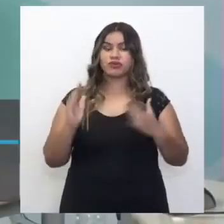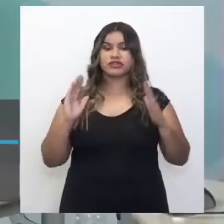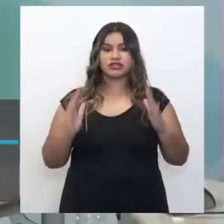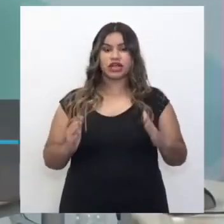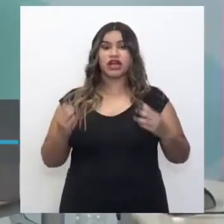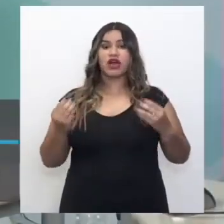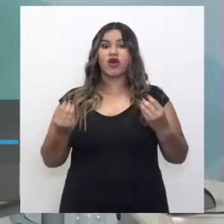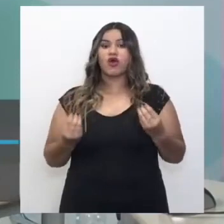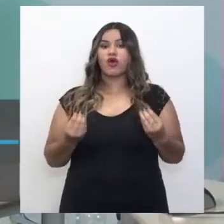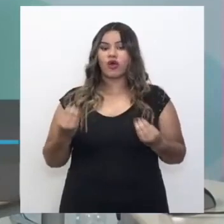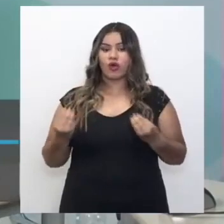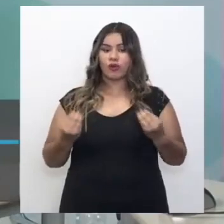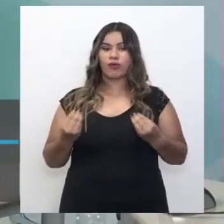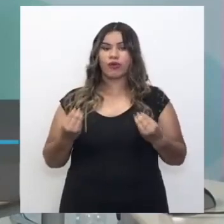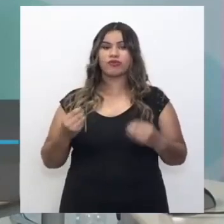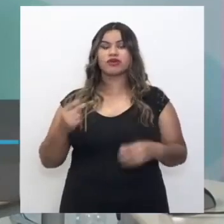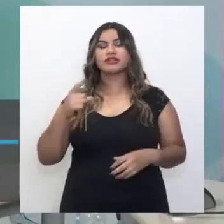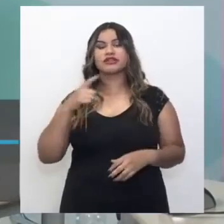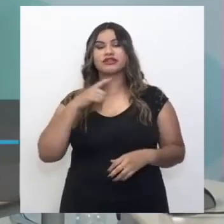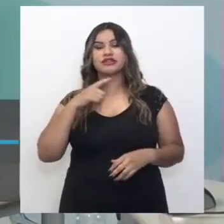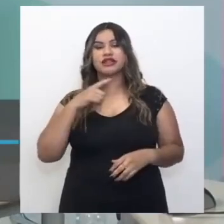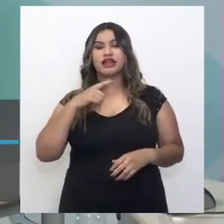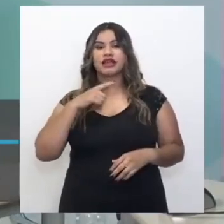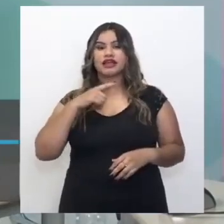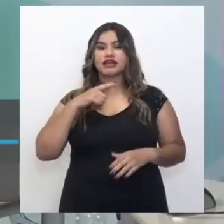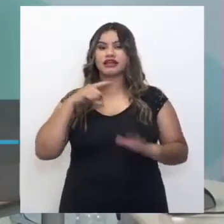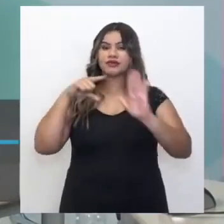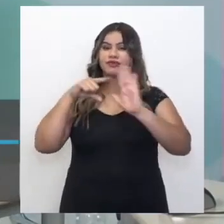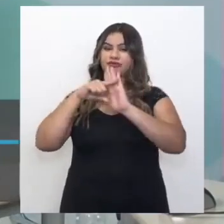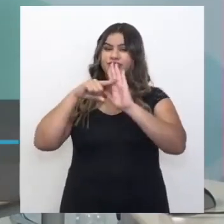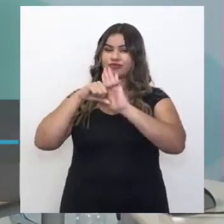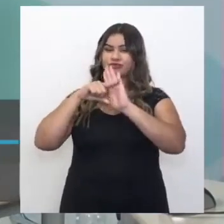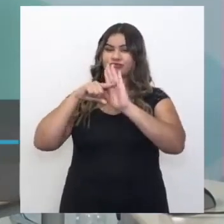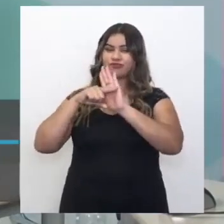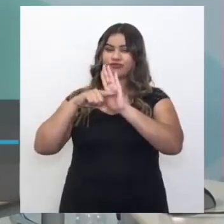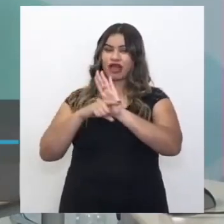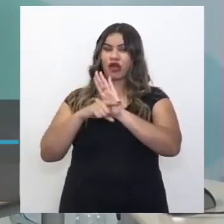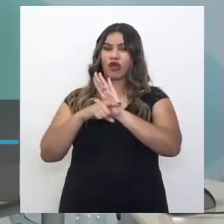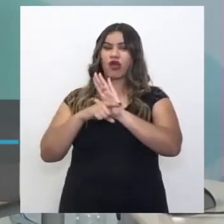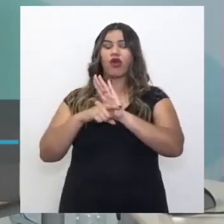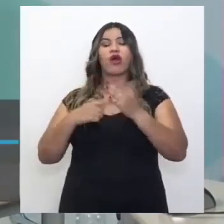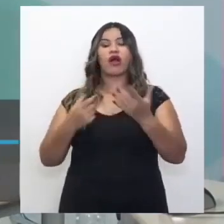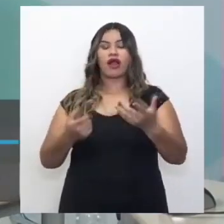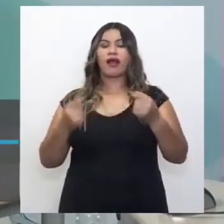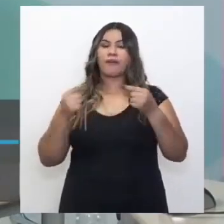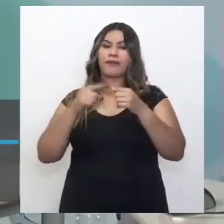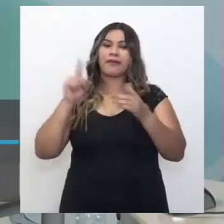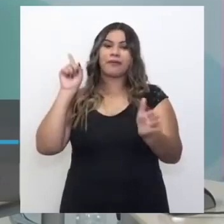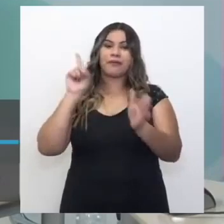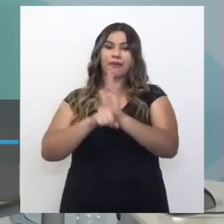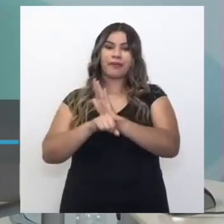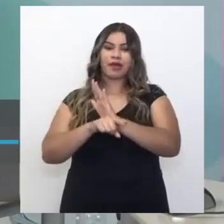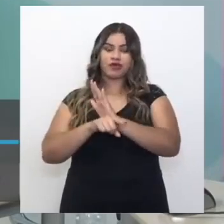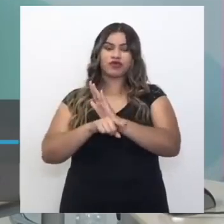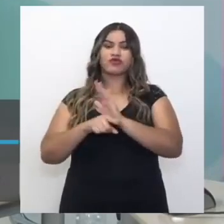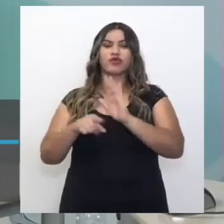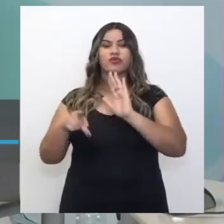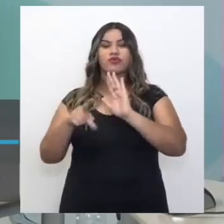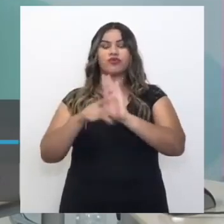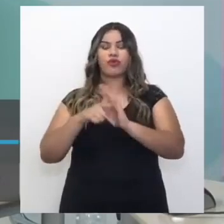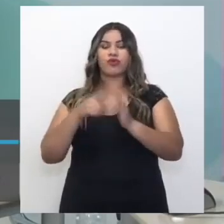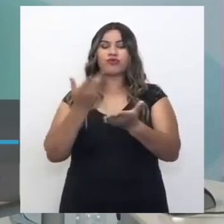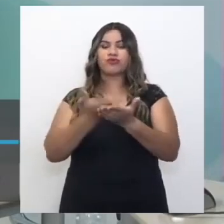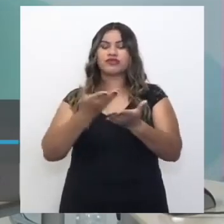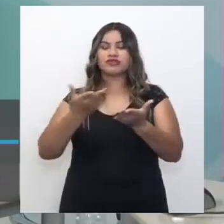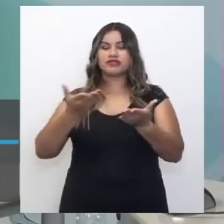aula, nós começaremos com a sondagem inicial ou a problematização, aonde os estudantes já